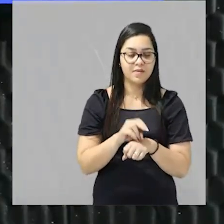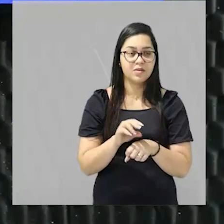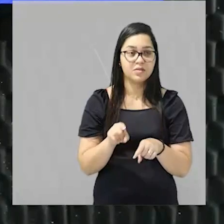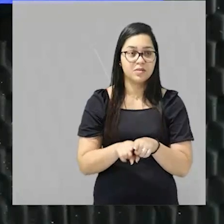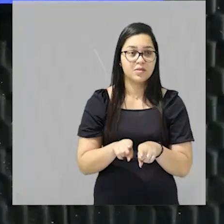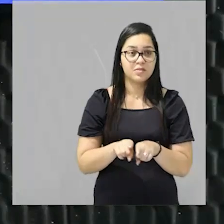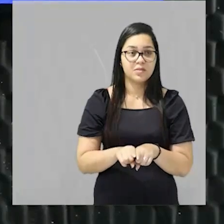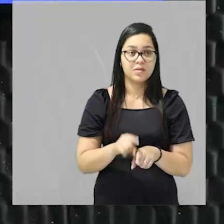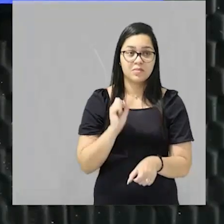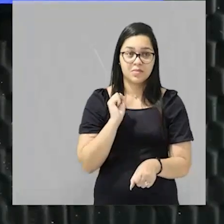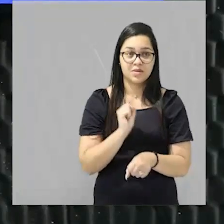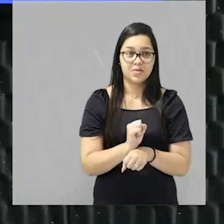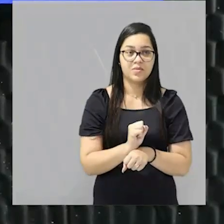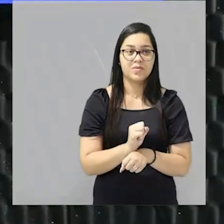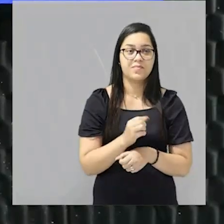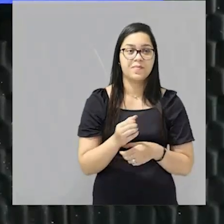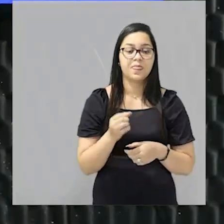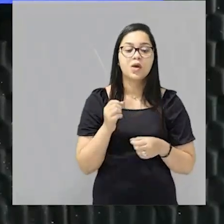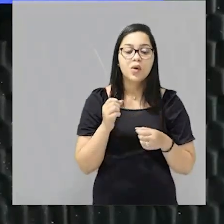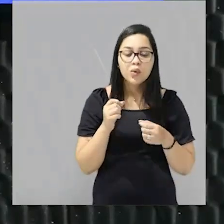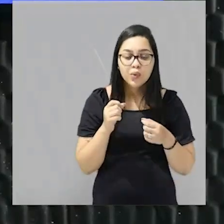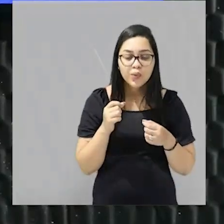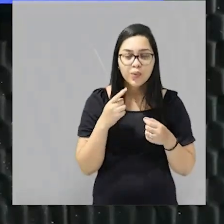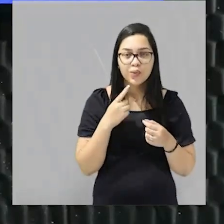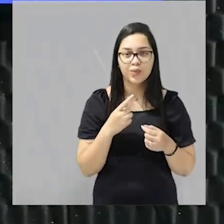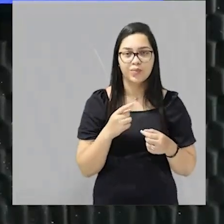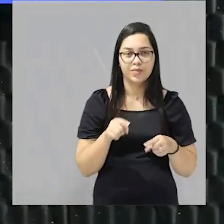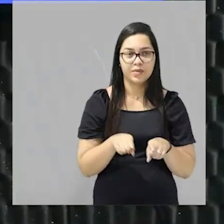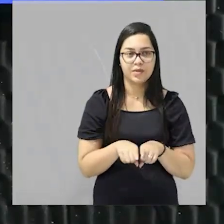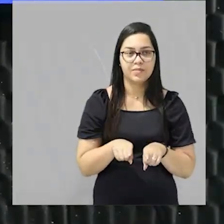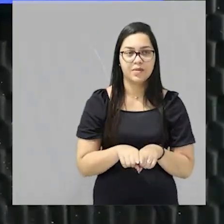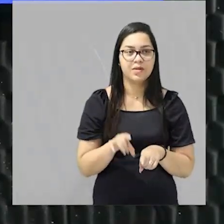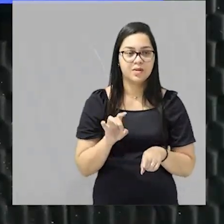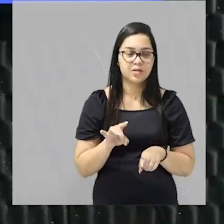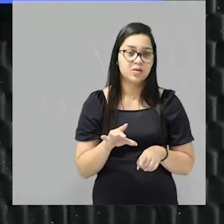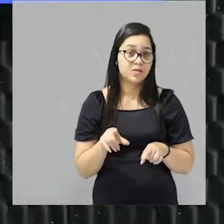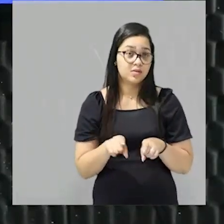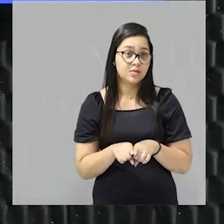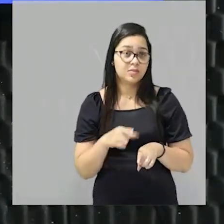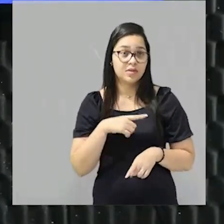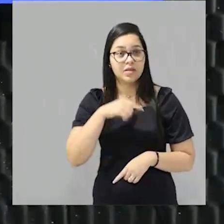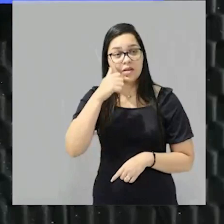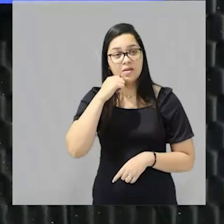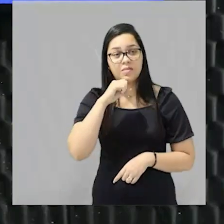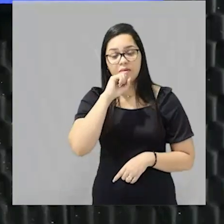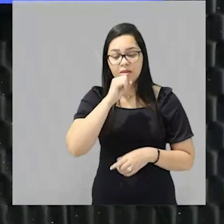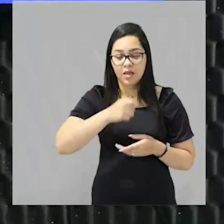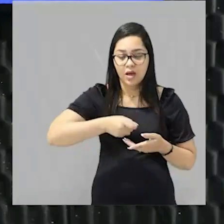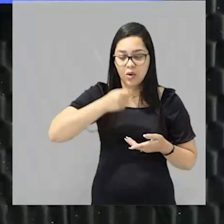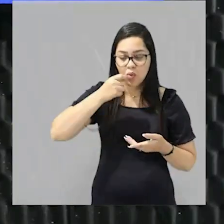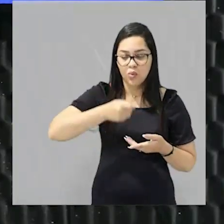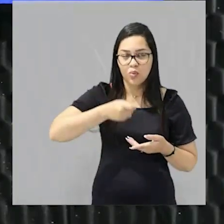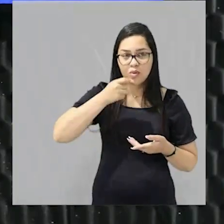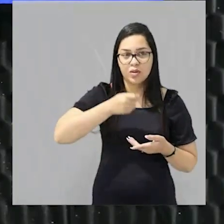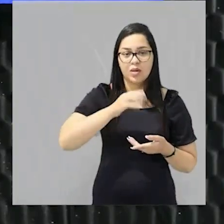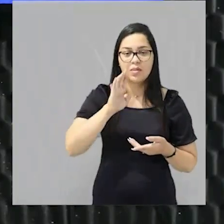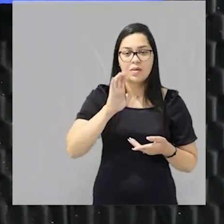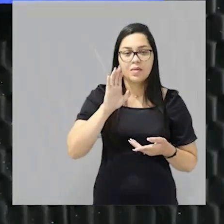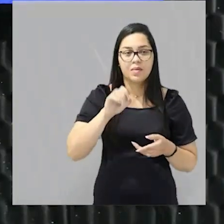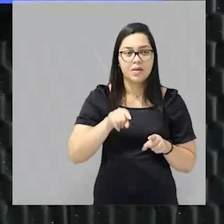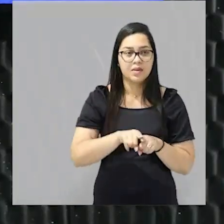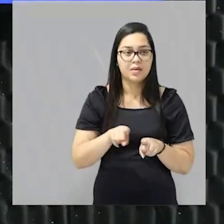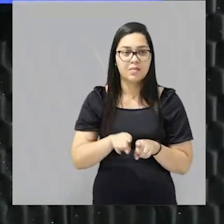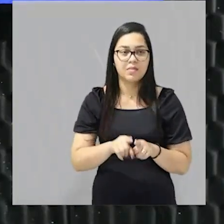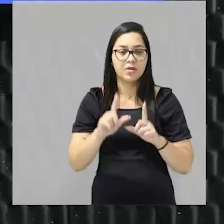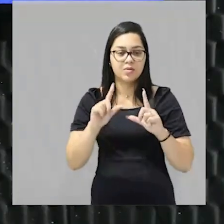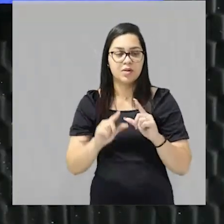papeiro e uma xícara. Aí a quantidade de chá da xícara jogava no papeiro. Aí jogava para um lado, jogava para o outro. Jogava para um lado,